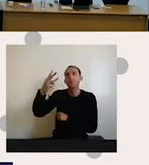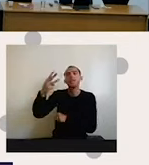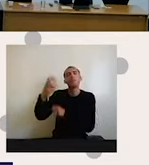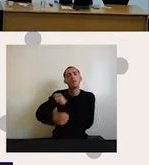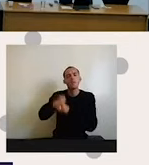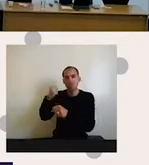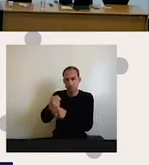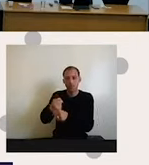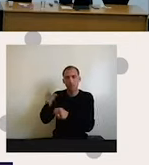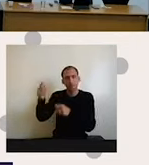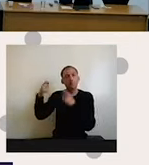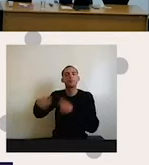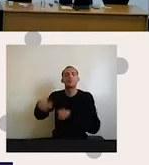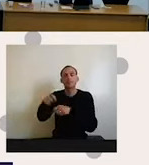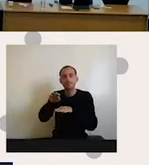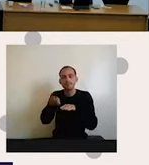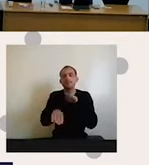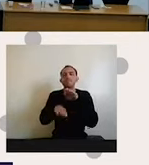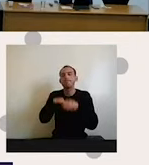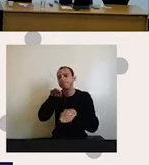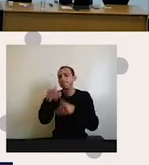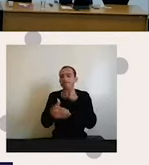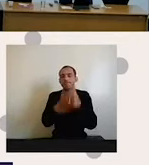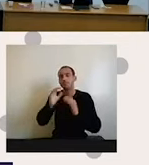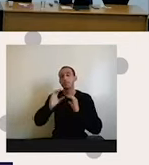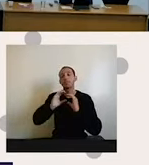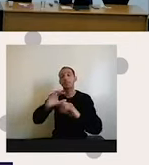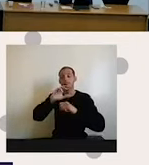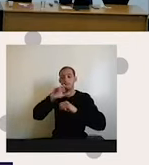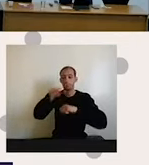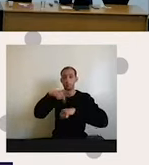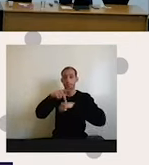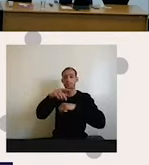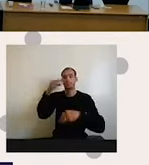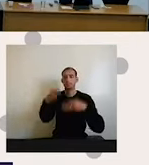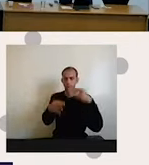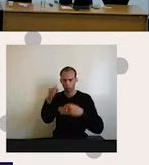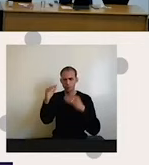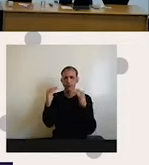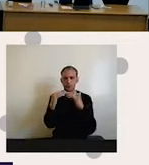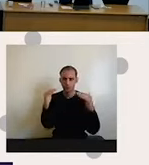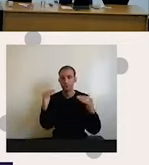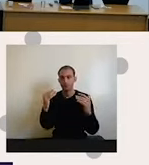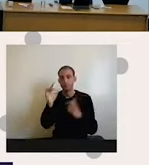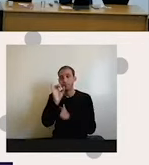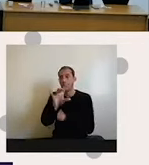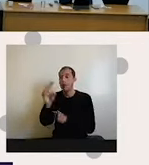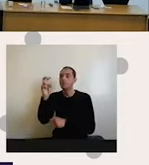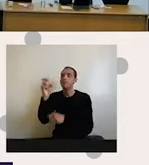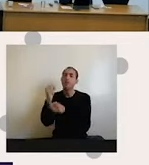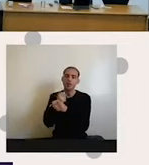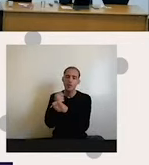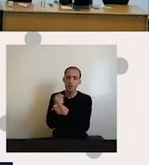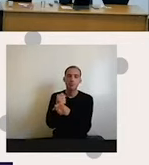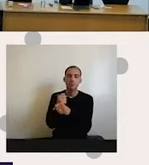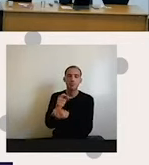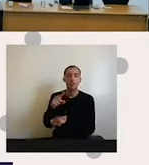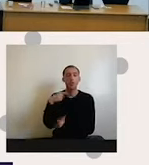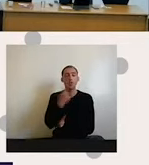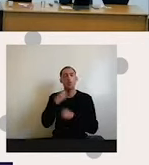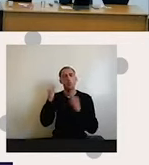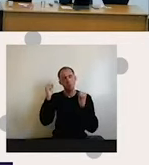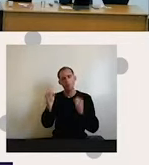anos. Aqui nós possuímos cerca de 30 dias para ser nomeado, aceitar, estudar o caso, convocar as partes, realizar o exame